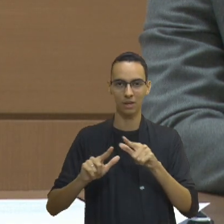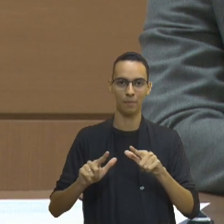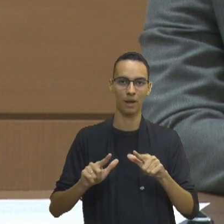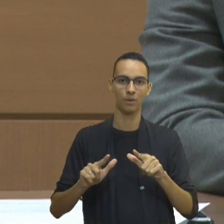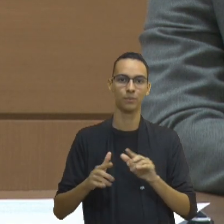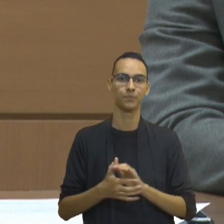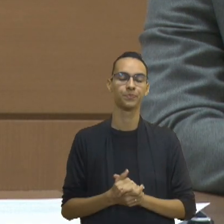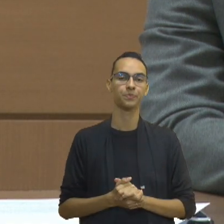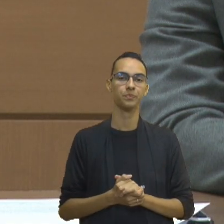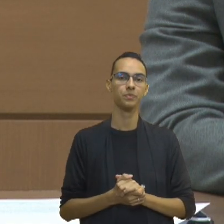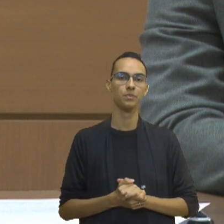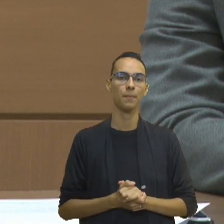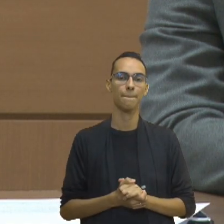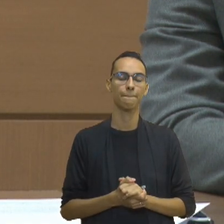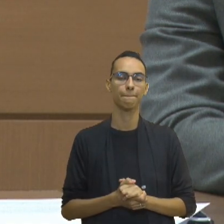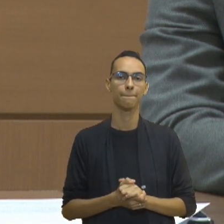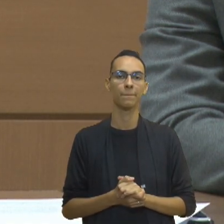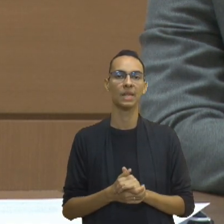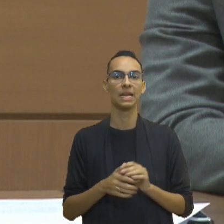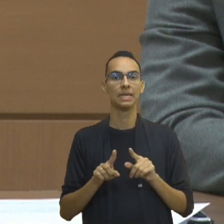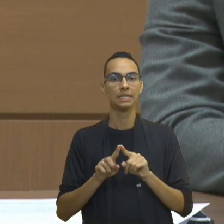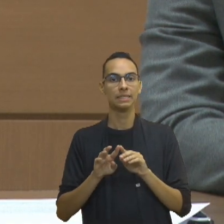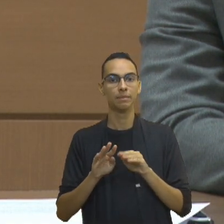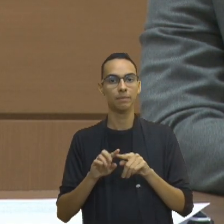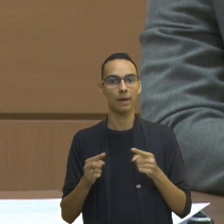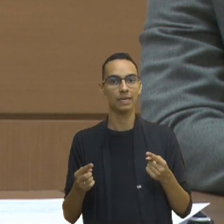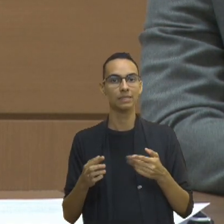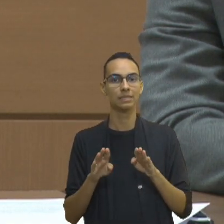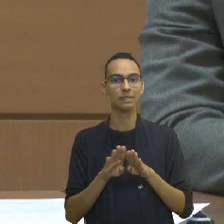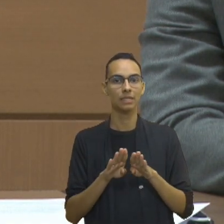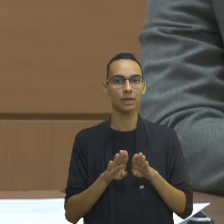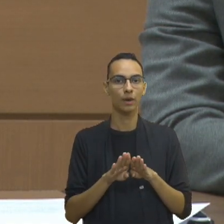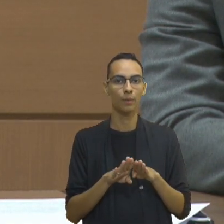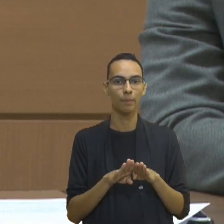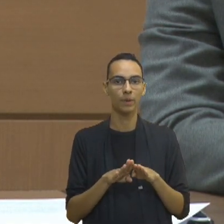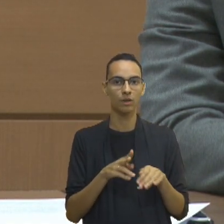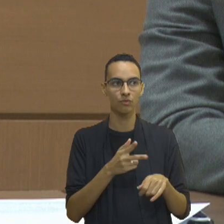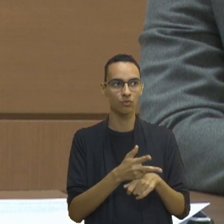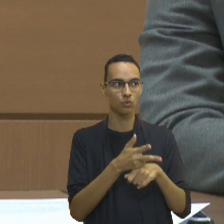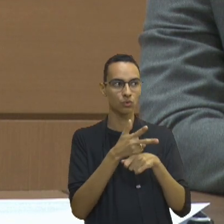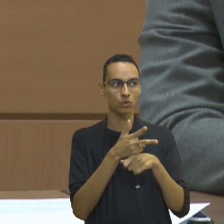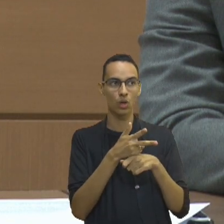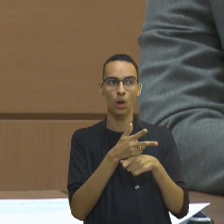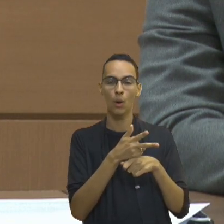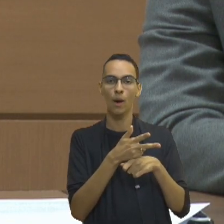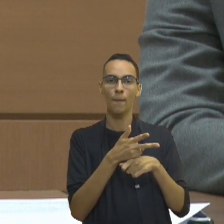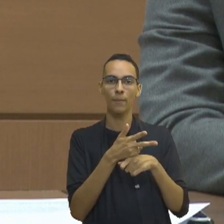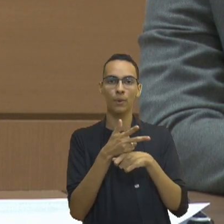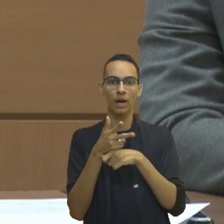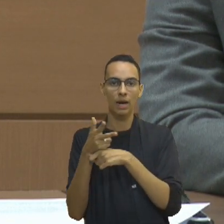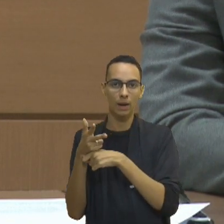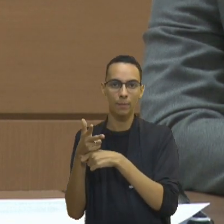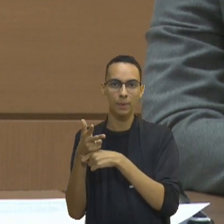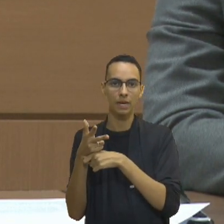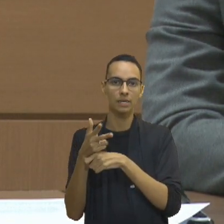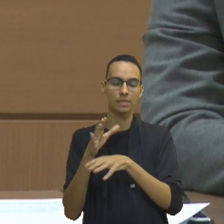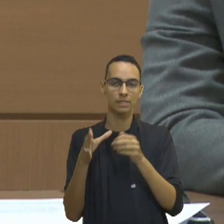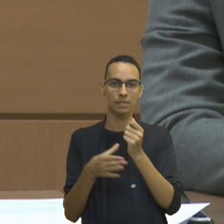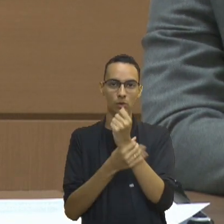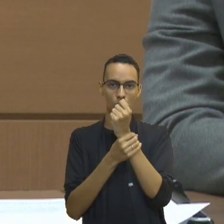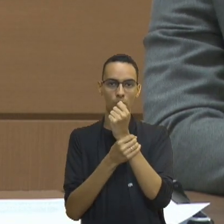Além disso, o monitoramento por câmeras desempenha hoje um papel fundamental na prevenção, identificação